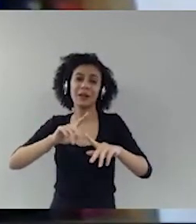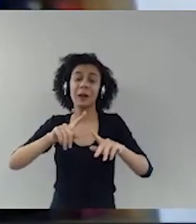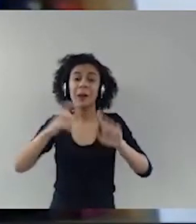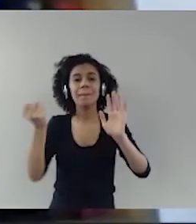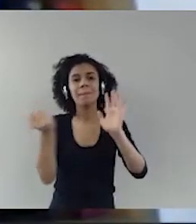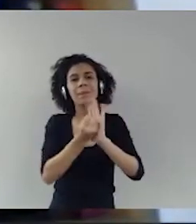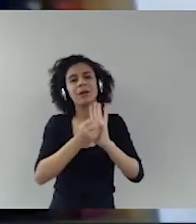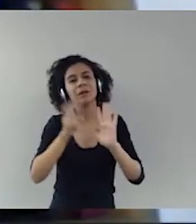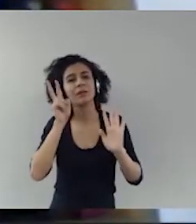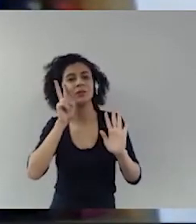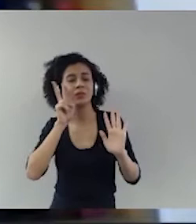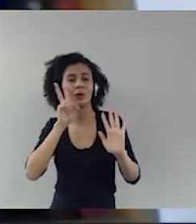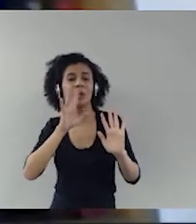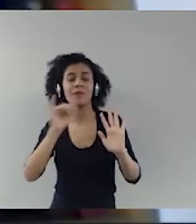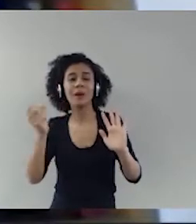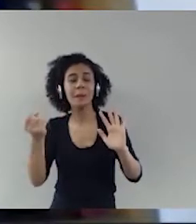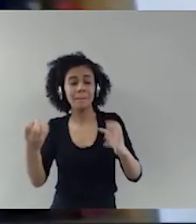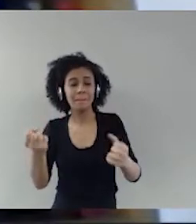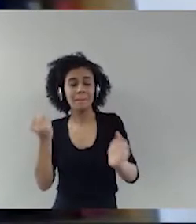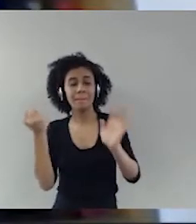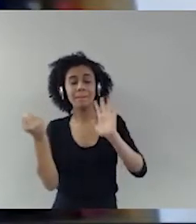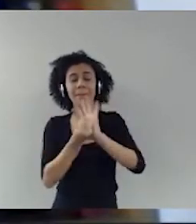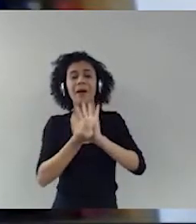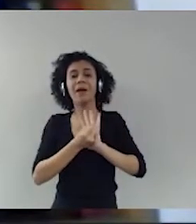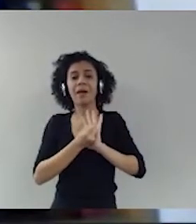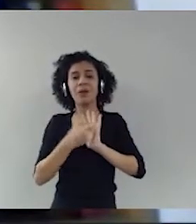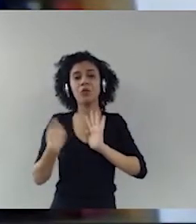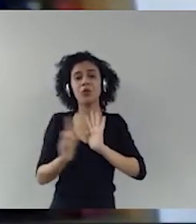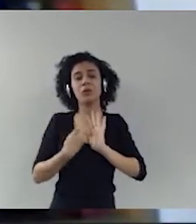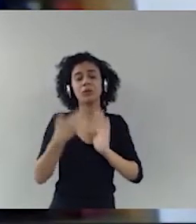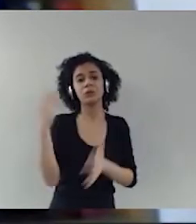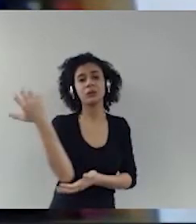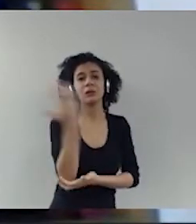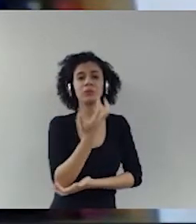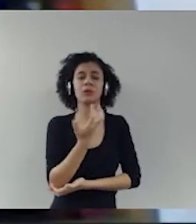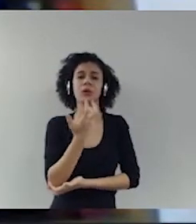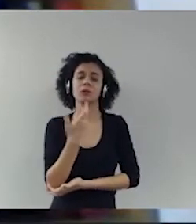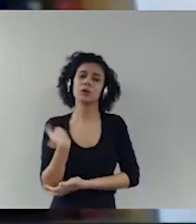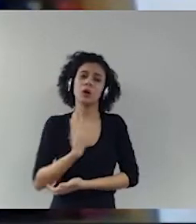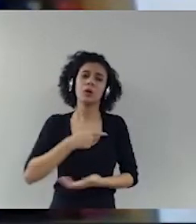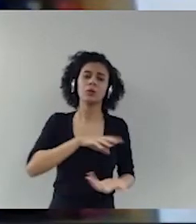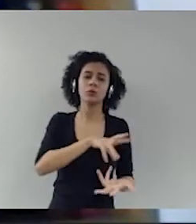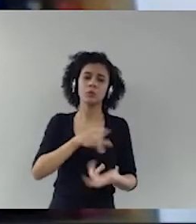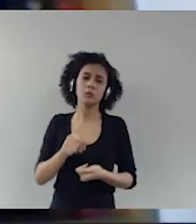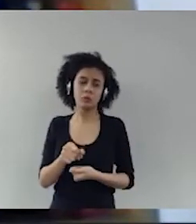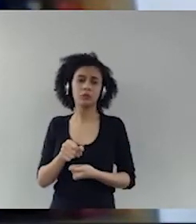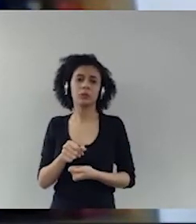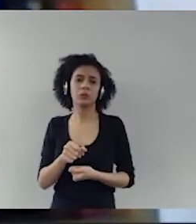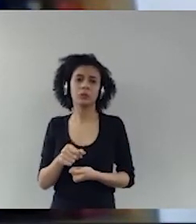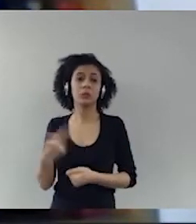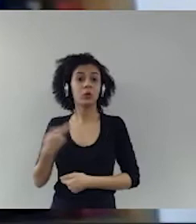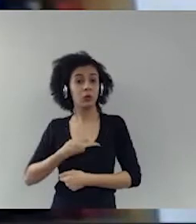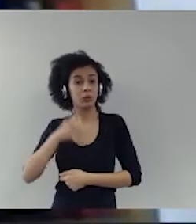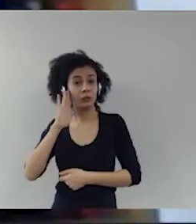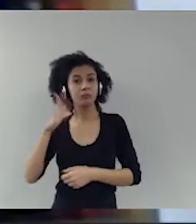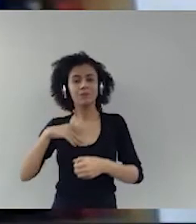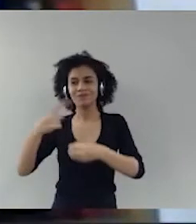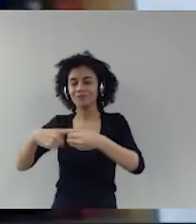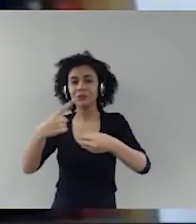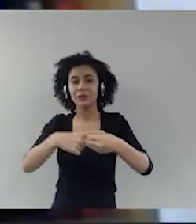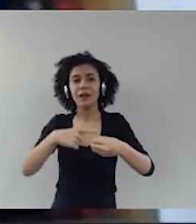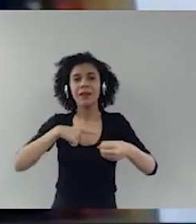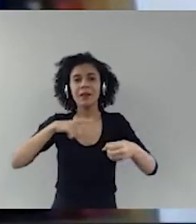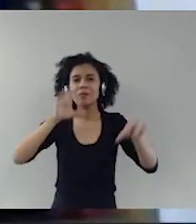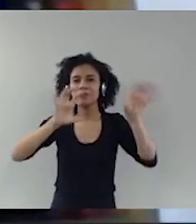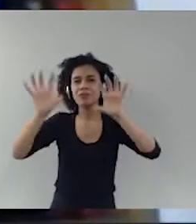ficar e vão impactar diretamente no nosso meio ambiente, né? A gente já viu, inclusive, que em determinadas cidades o nível de poluição caiu